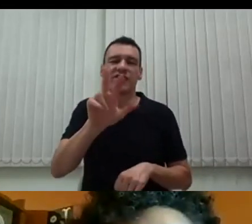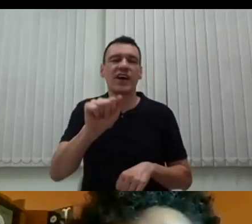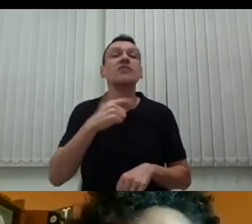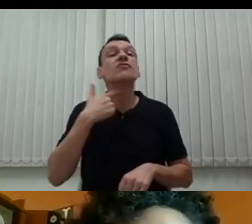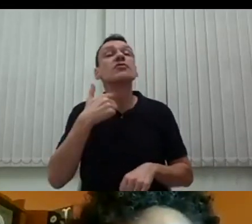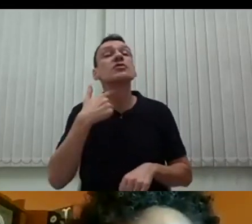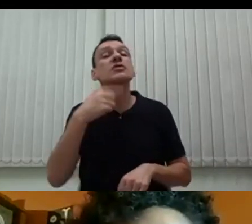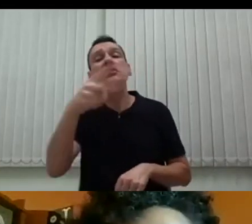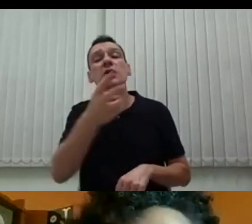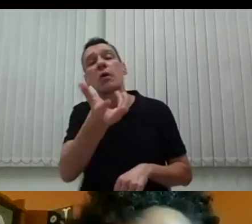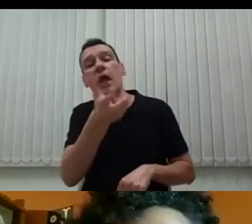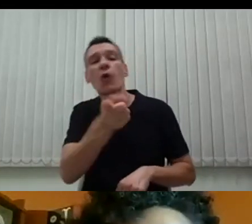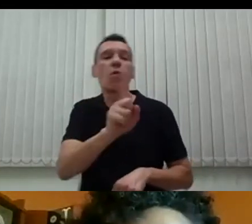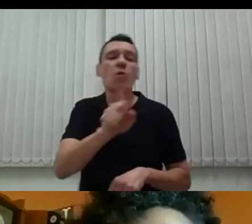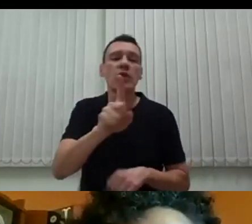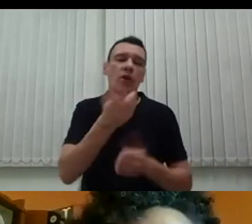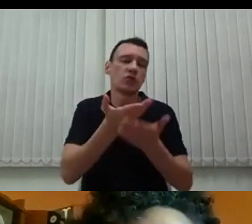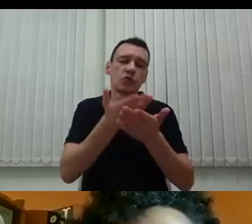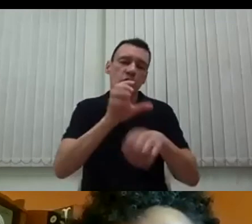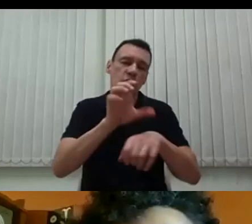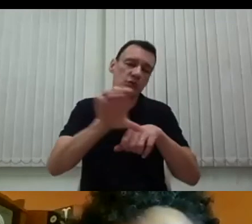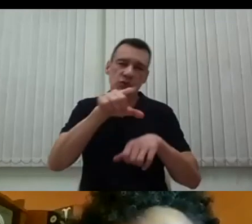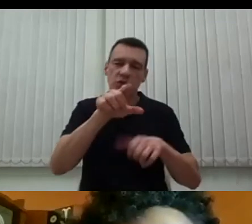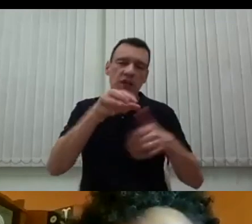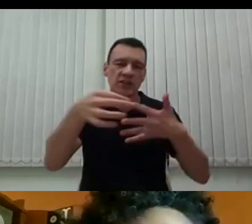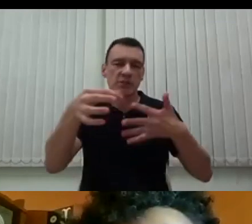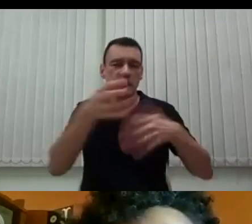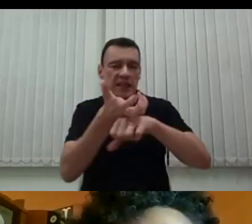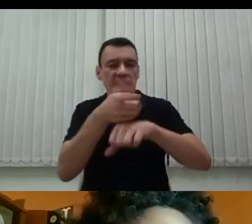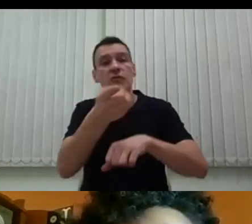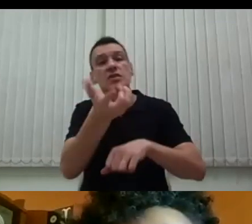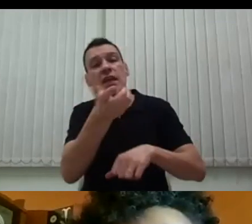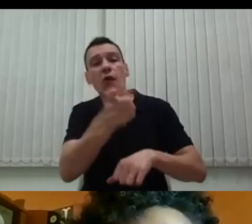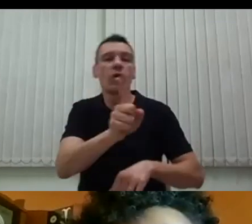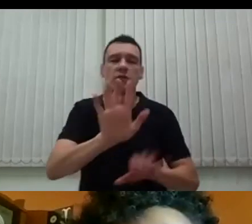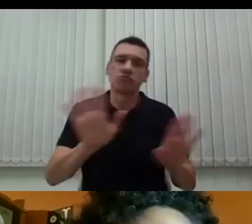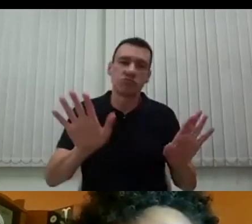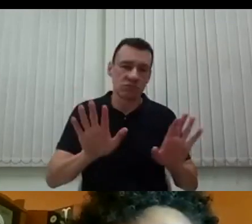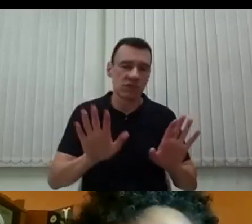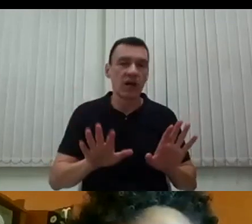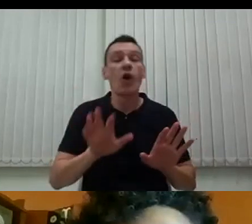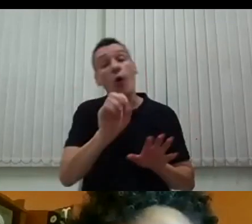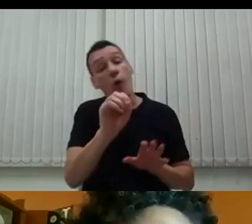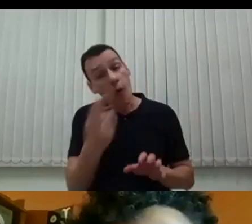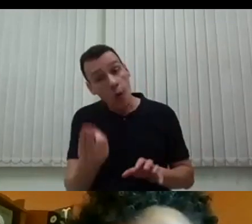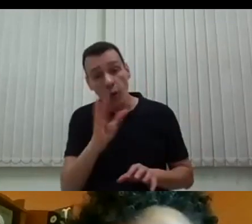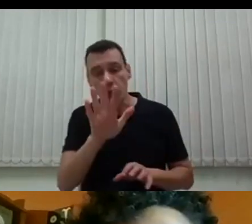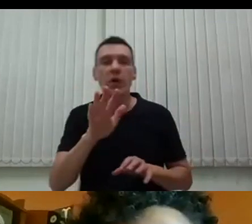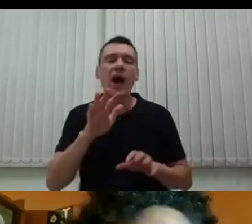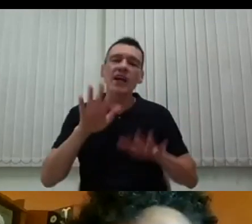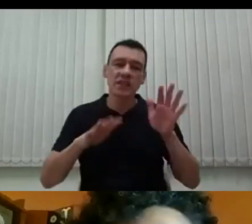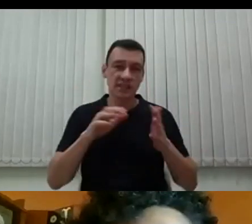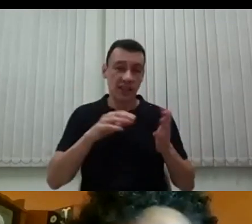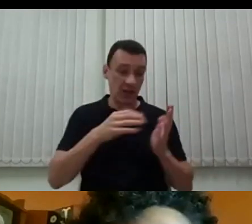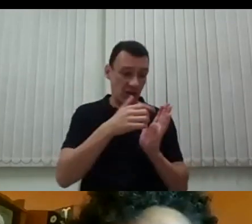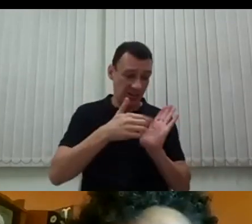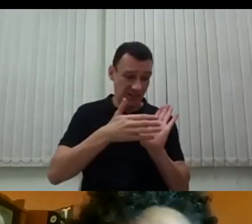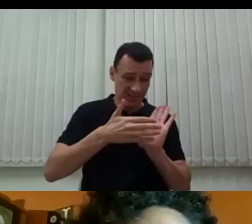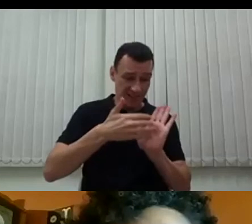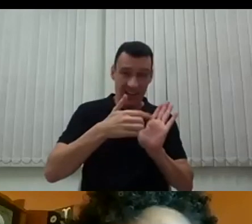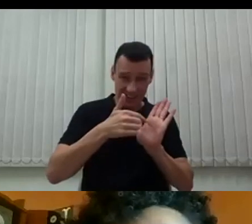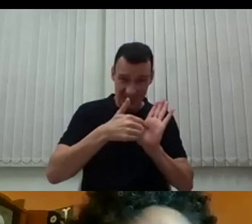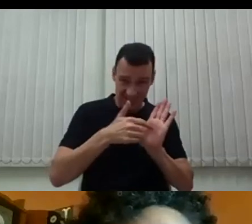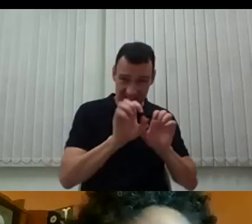questão racial, mas quando você trabalha, é um professor X, na disciplina Formação de Leitor, que dentro de